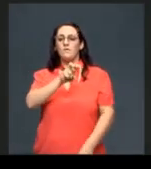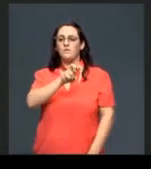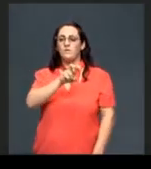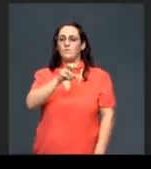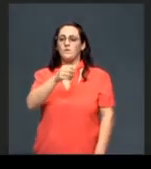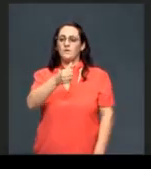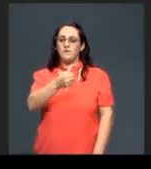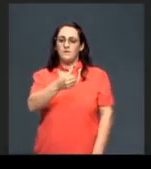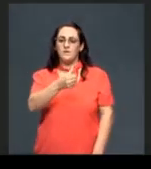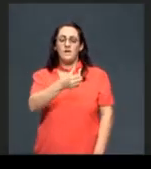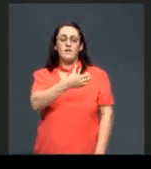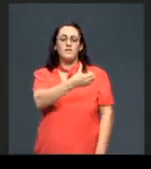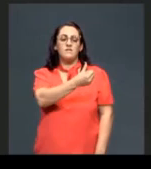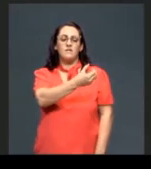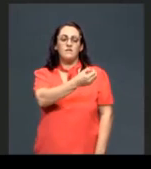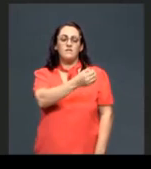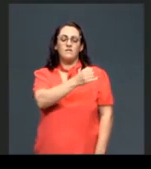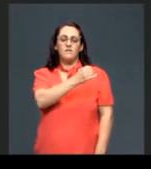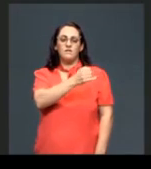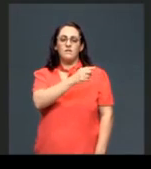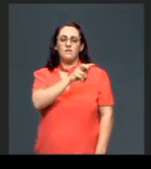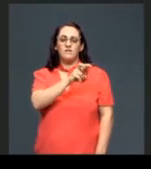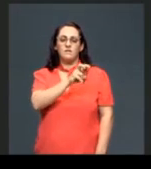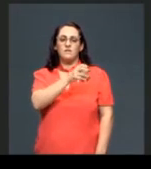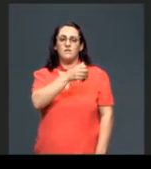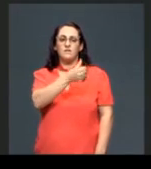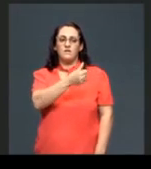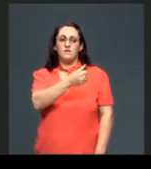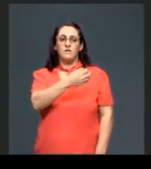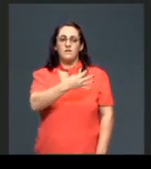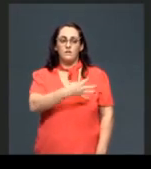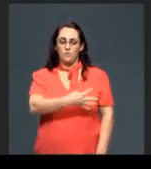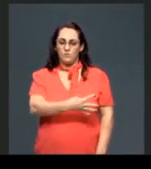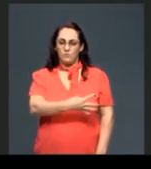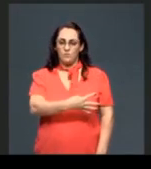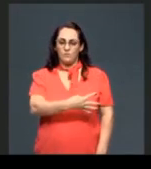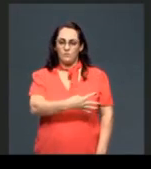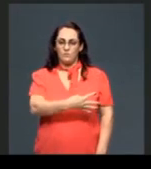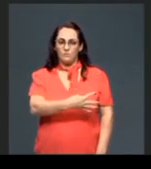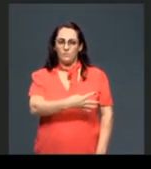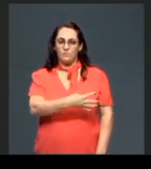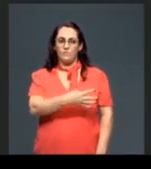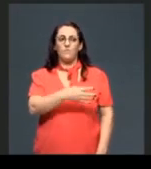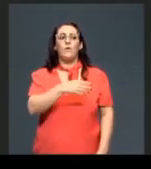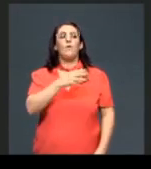Sobra 4. Completa com zero.